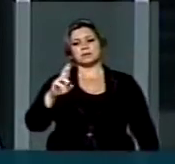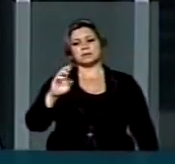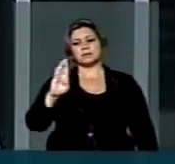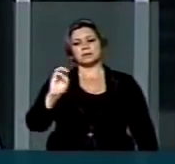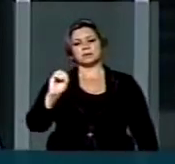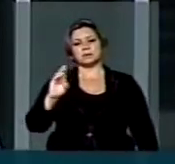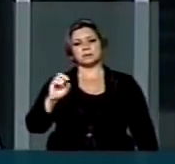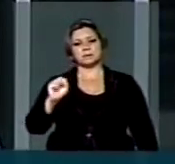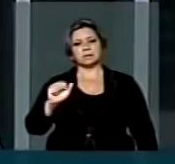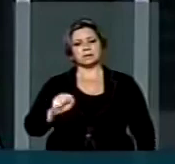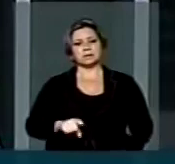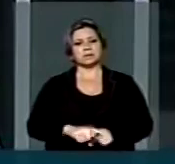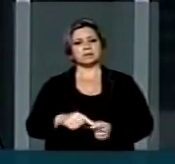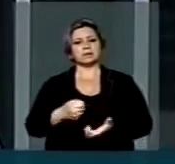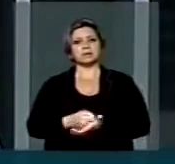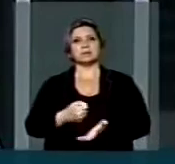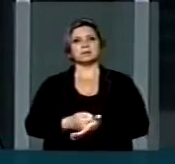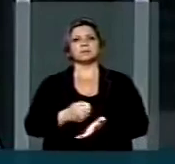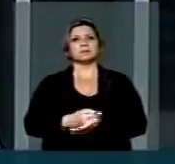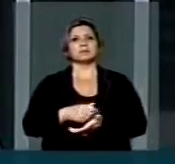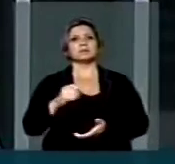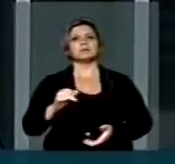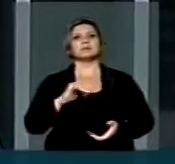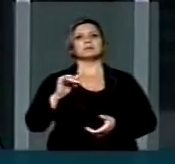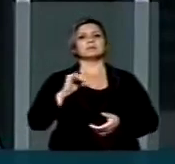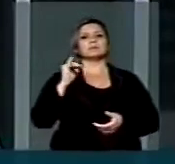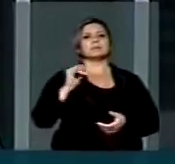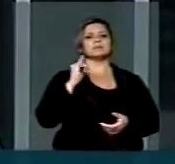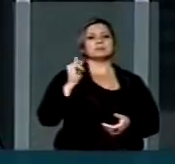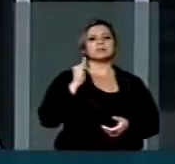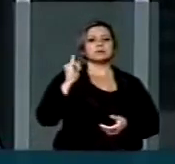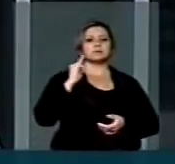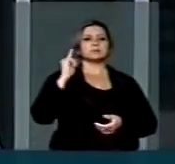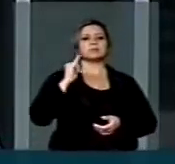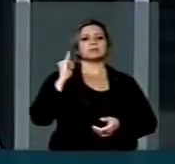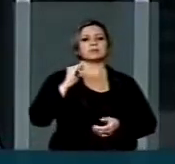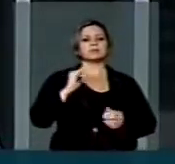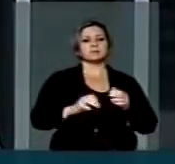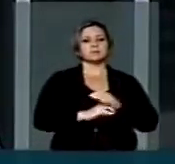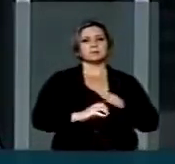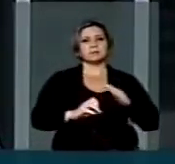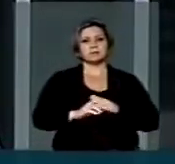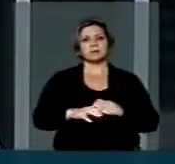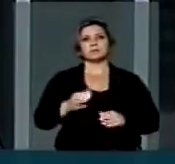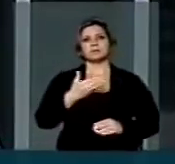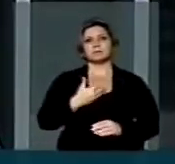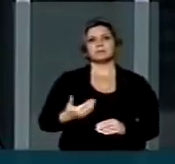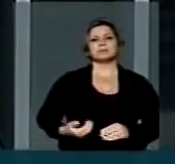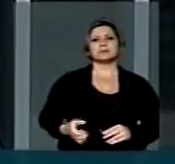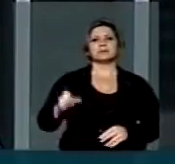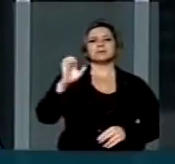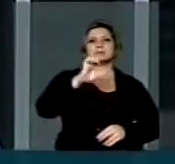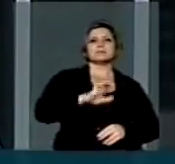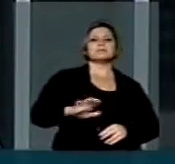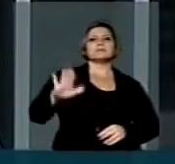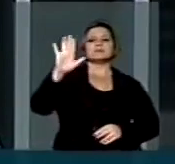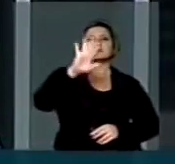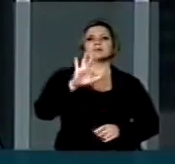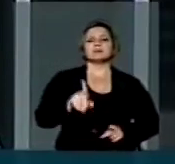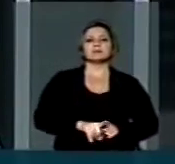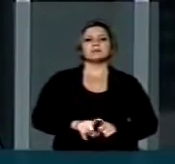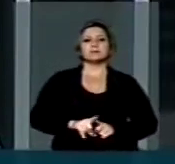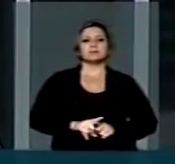que a Petrobras cumpra seu papel importante da maior empresa pública nacional,